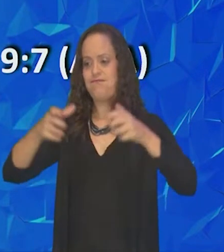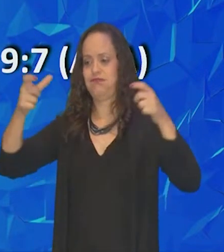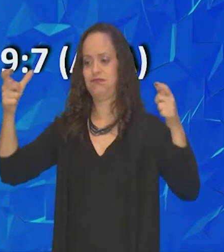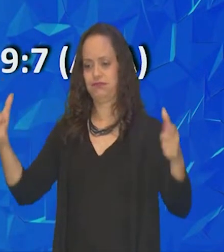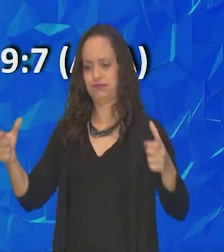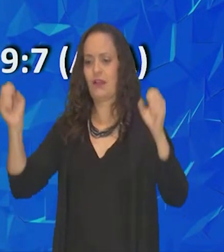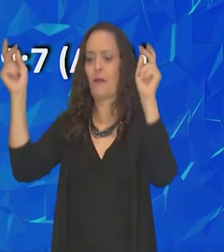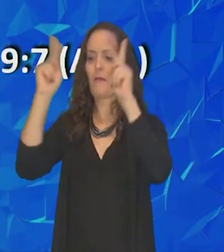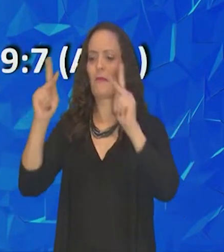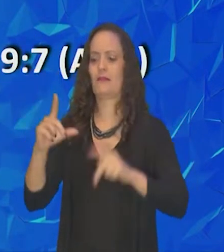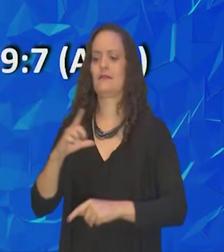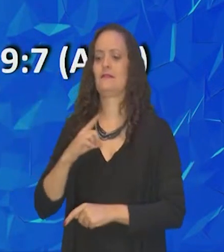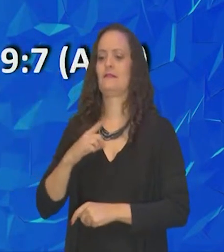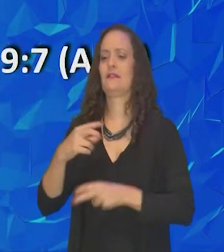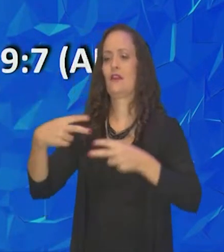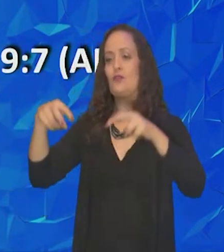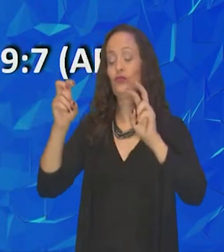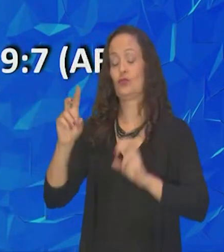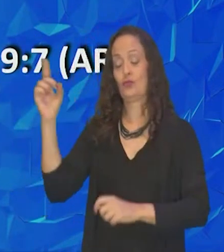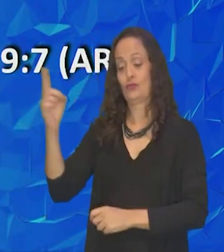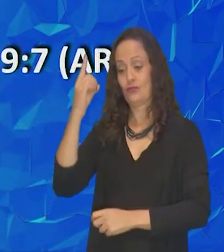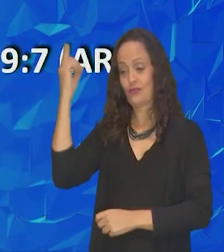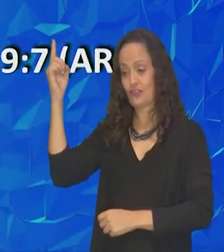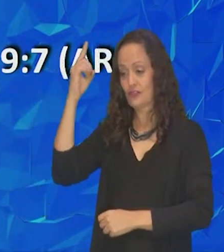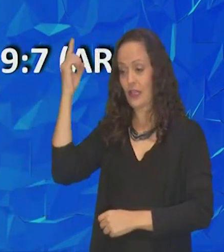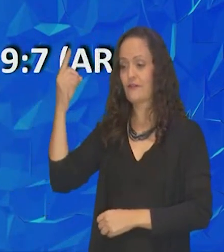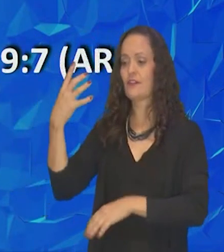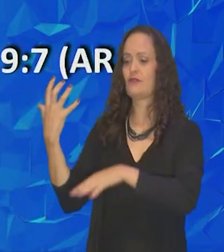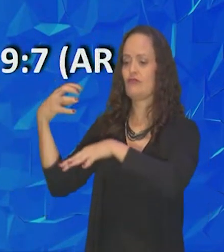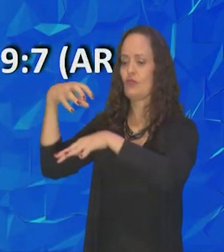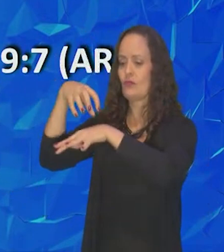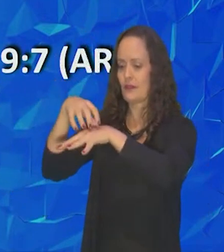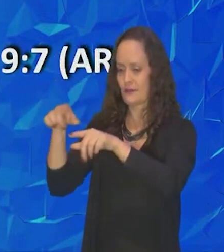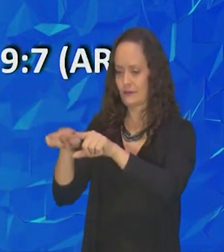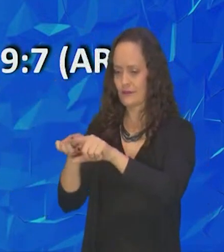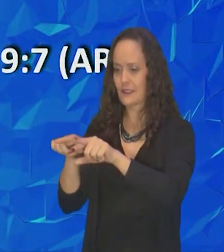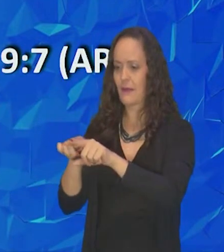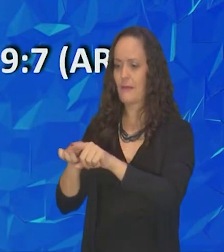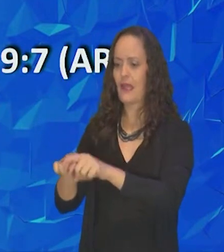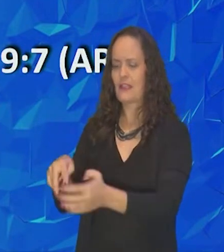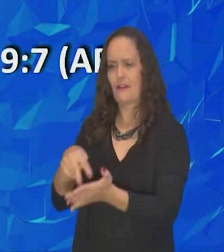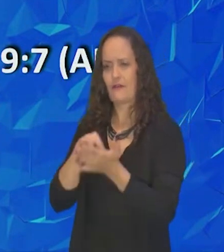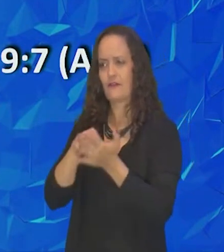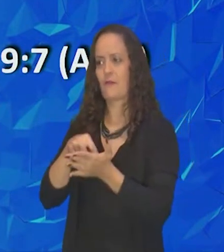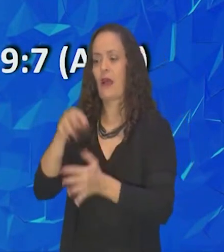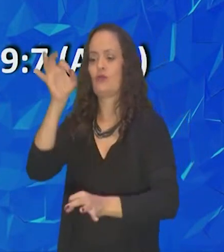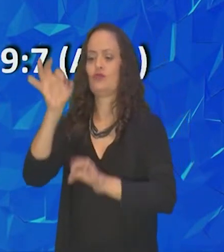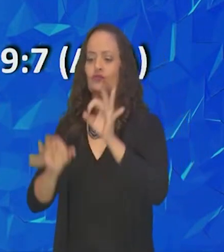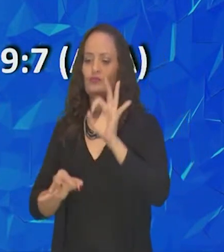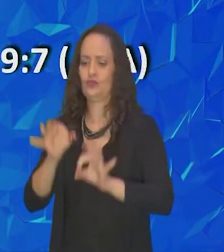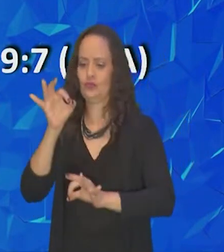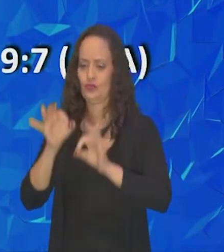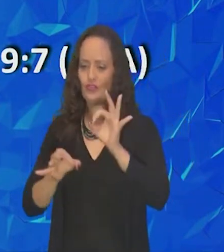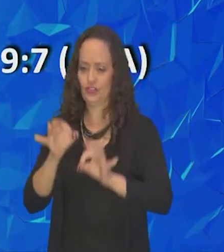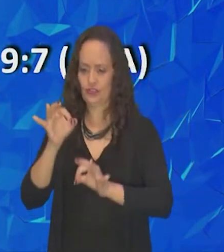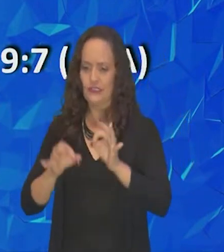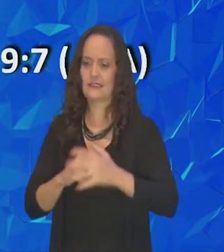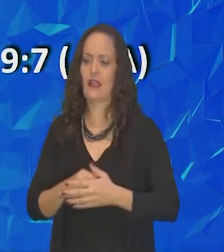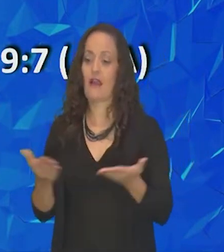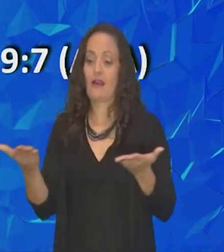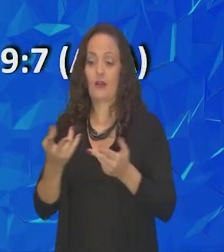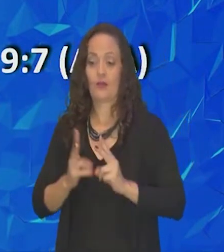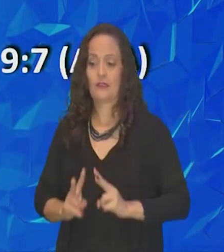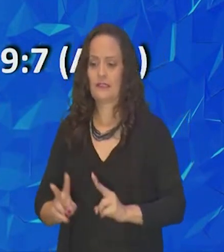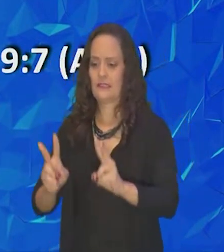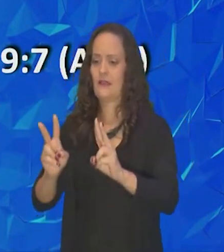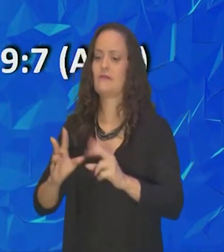fim sobre o trono de Davi e sobre o seu reino, para o estabelecer e o firmar mediante o juízo e a justiça, desde